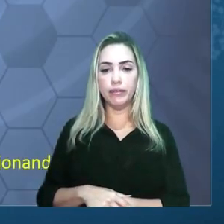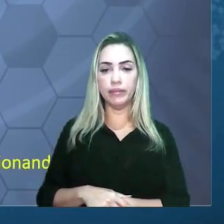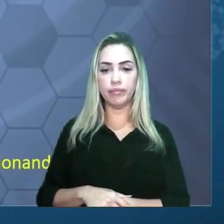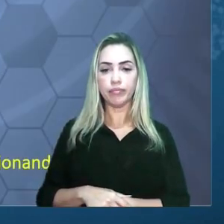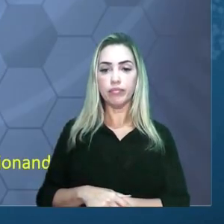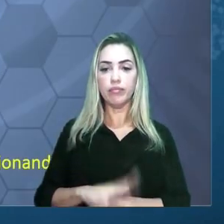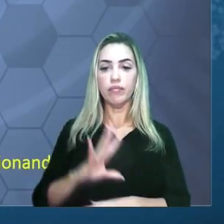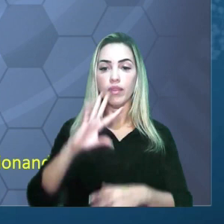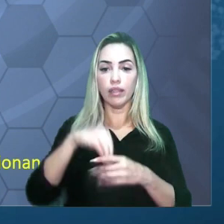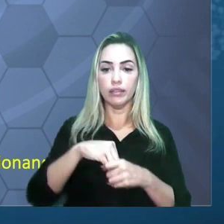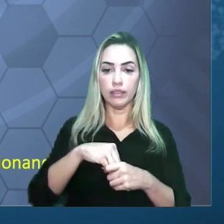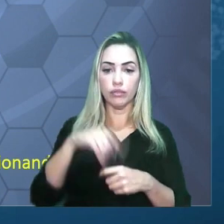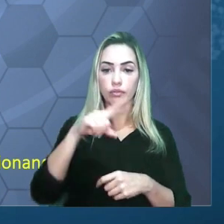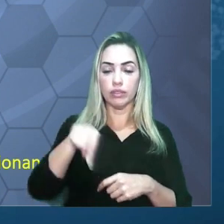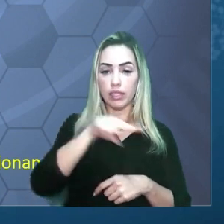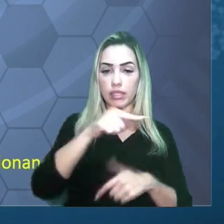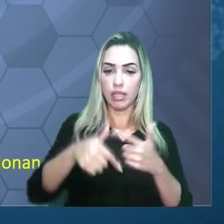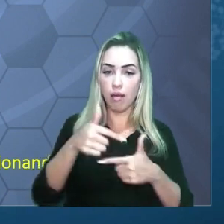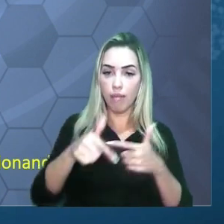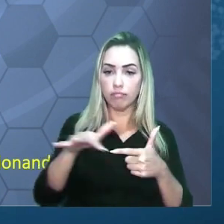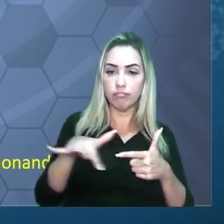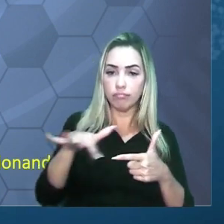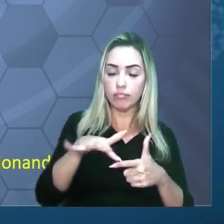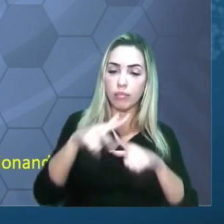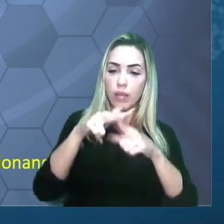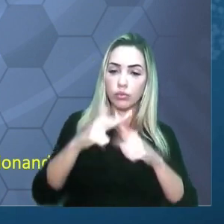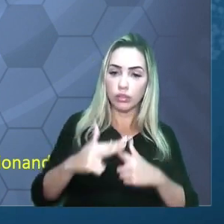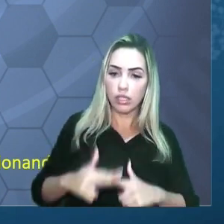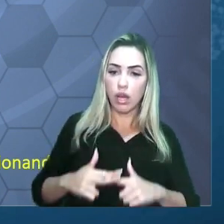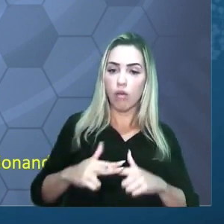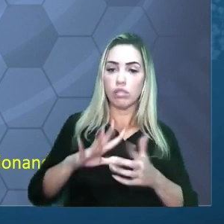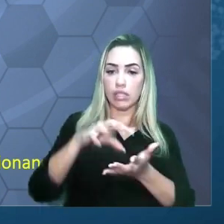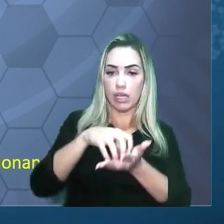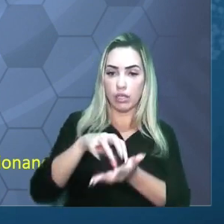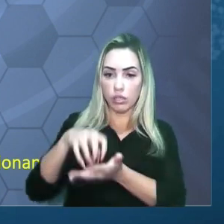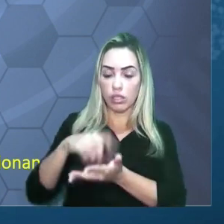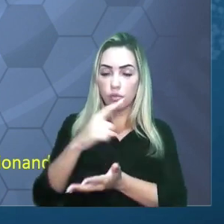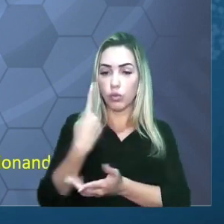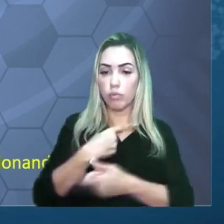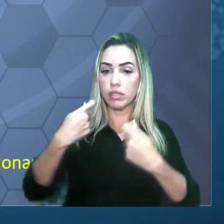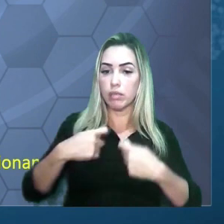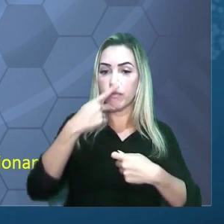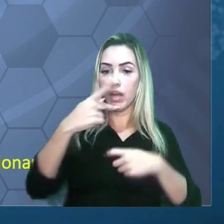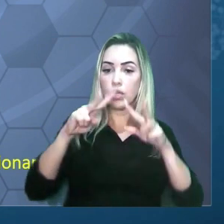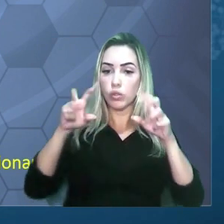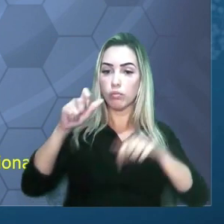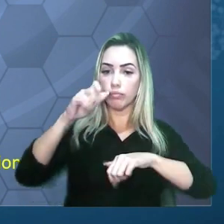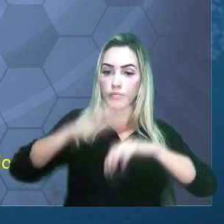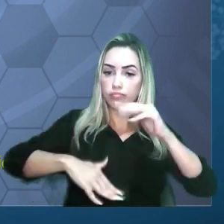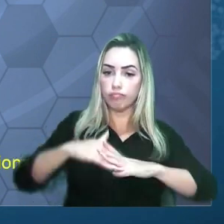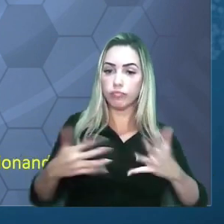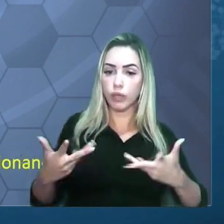Dentro dessa seara de manutenção de centros, nós temos que falar sobre qualificação do pessoal,